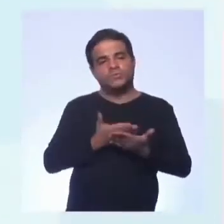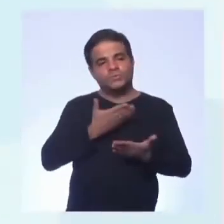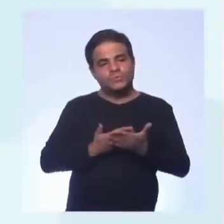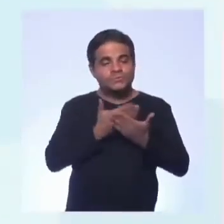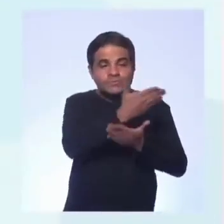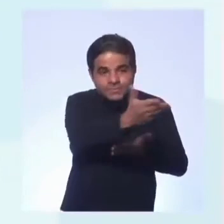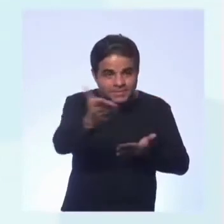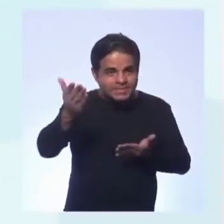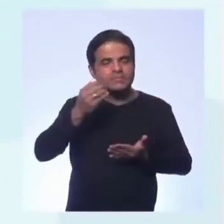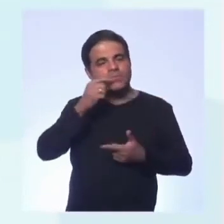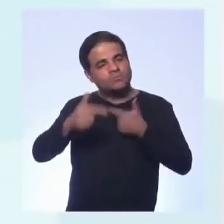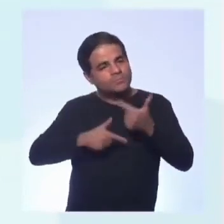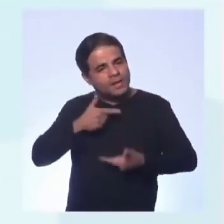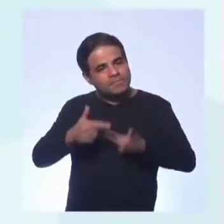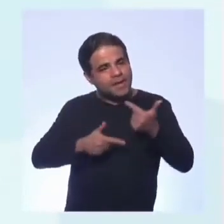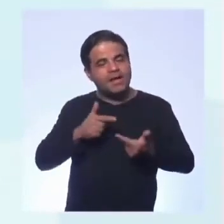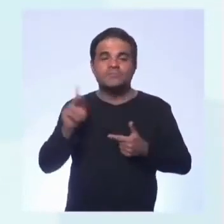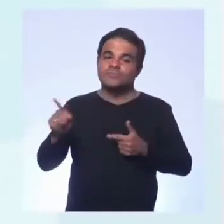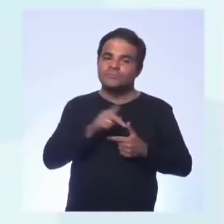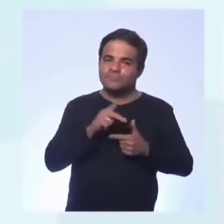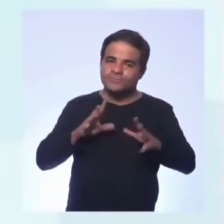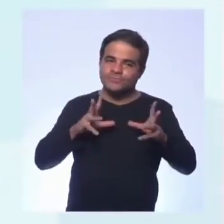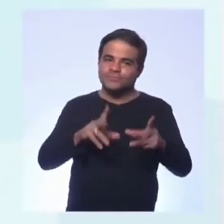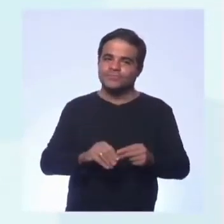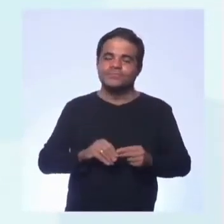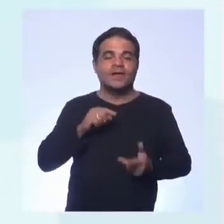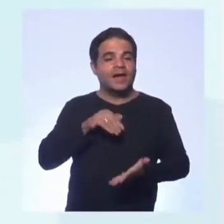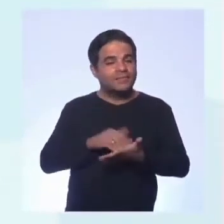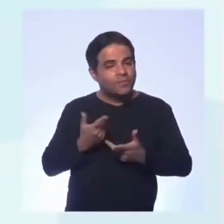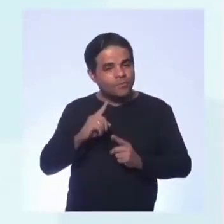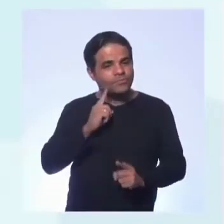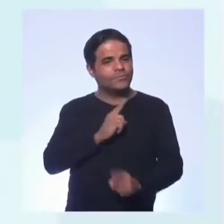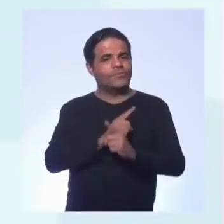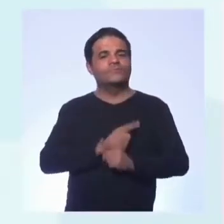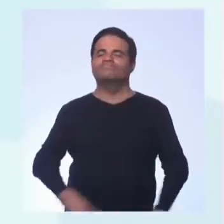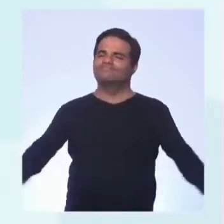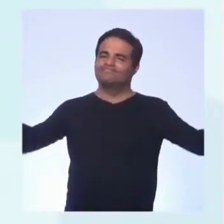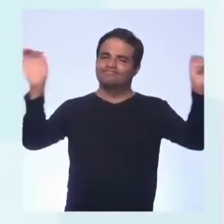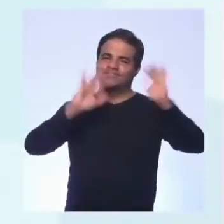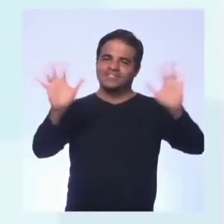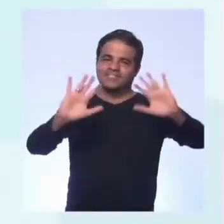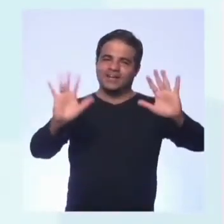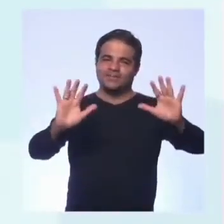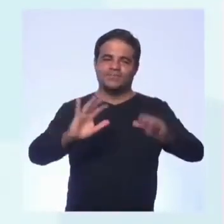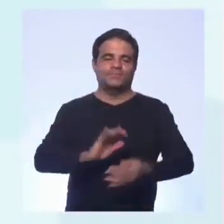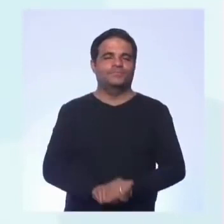estudos para vocês, bom trabalho para os profs. Até a próxima aula. Tchau!